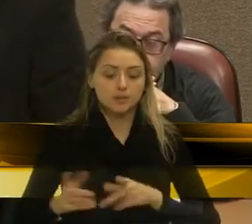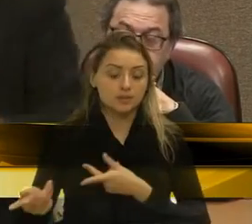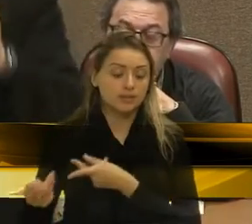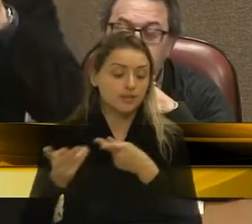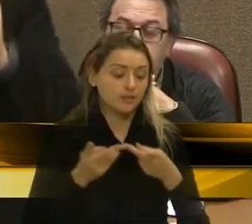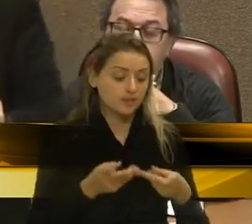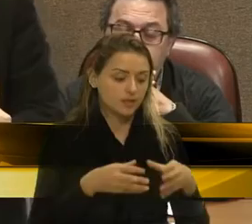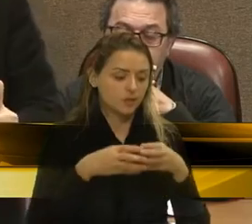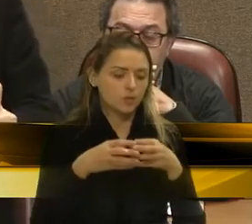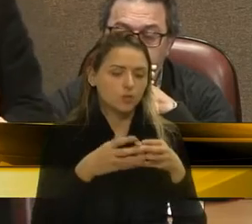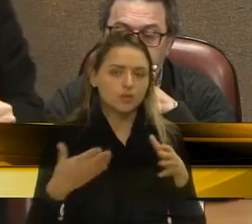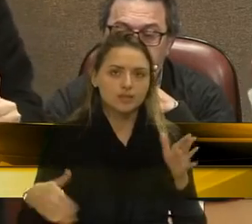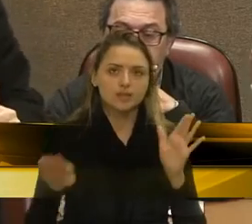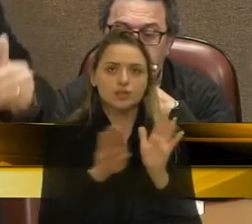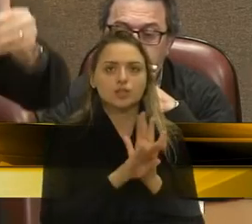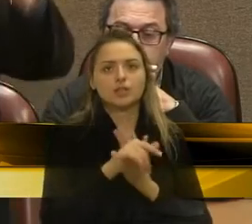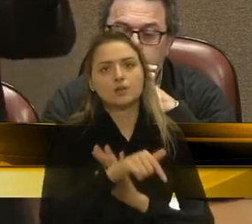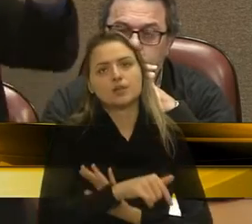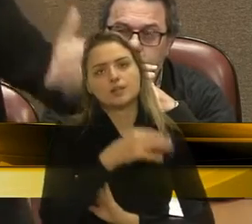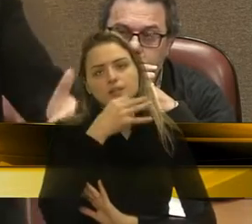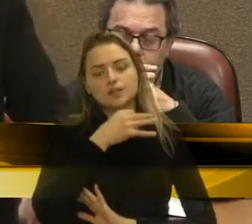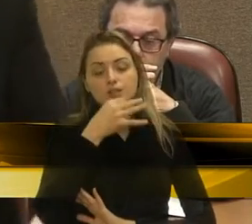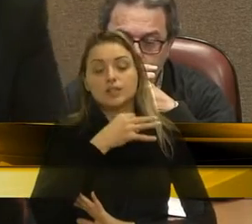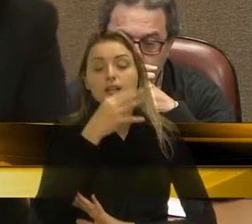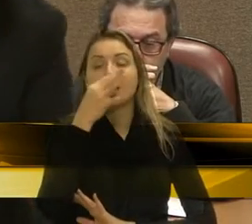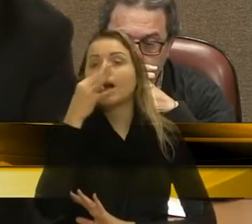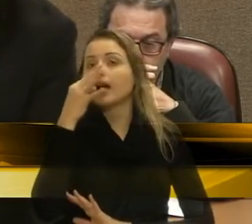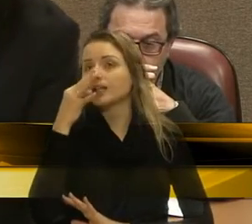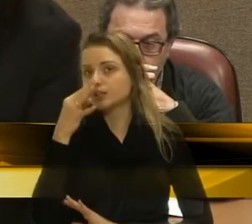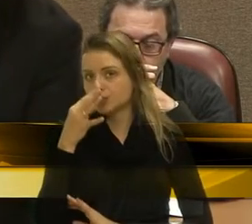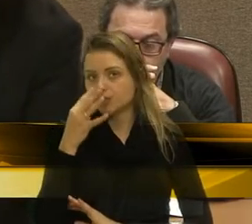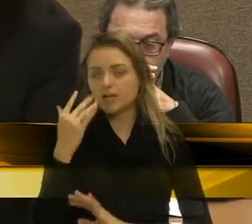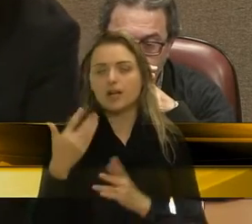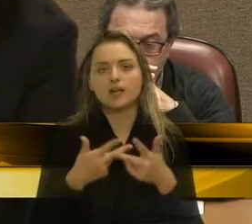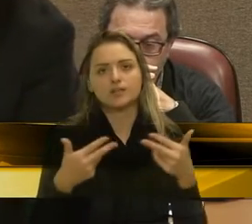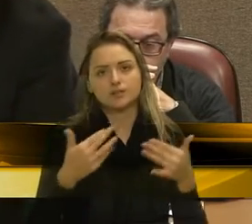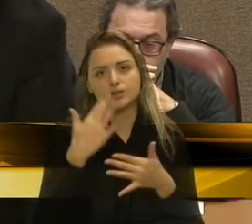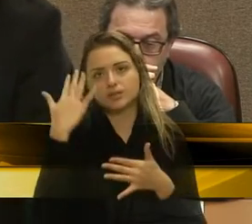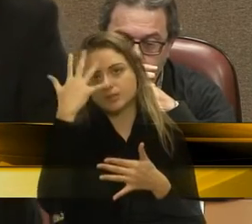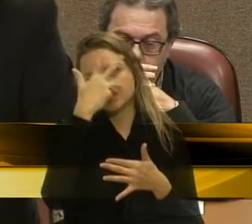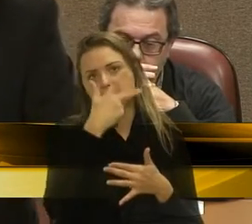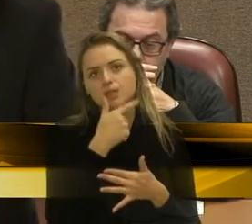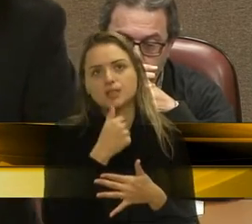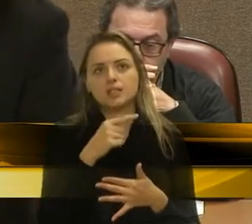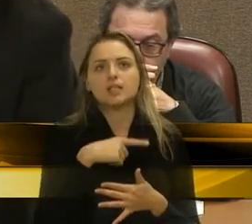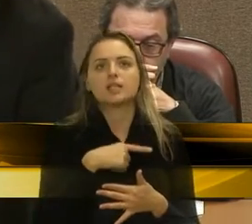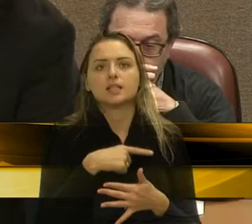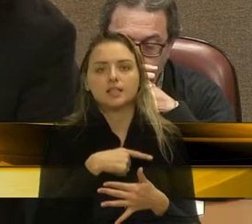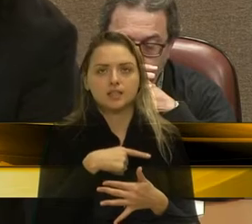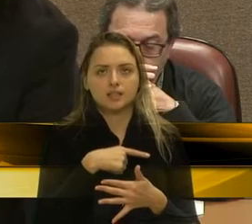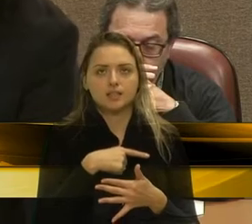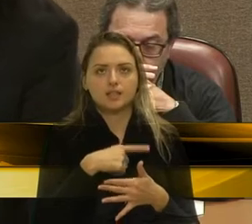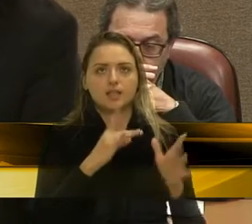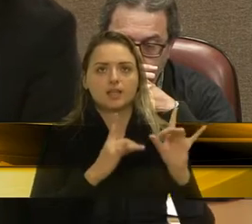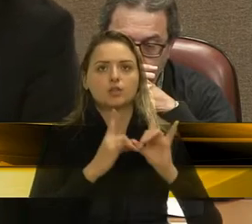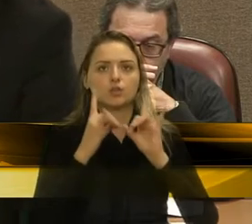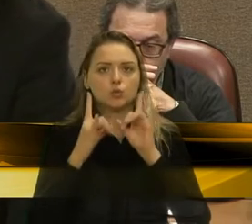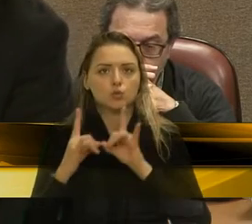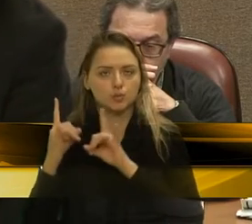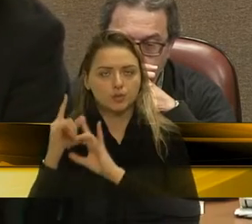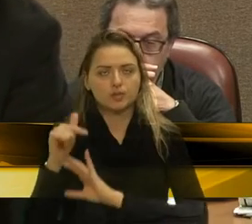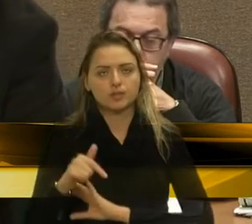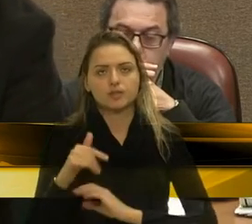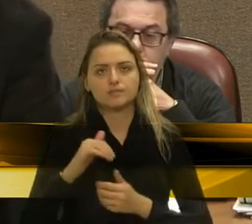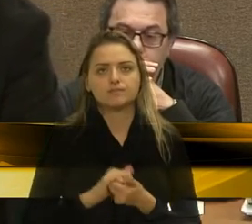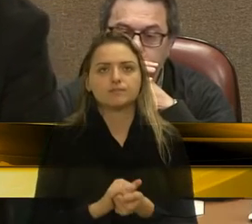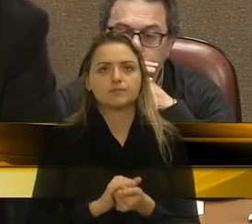turistas que aqui chegam, justamente contemplar essas belezas que estão em nossas edificações aqui. Então,